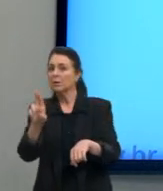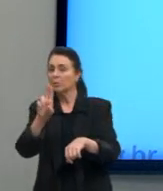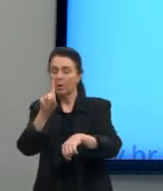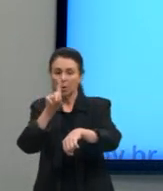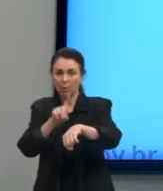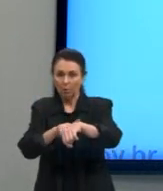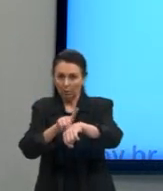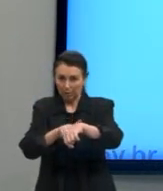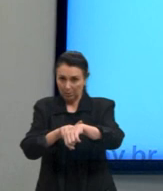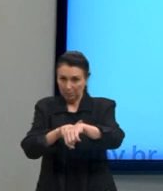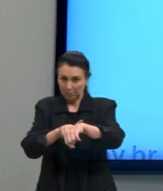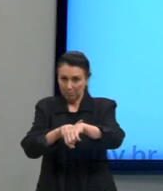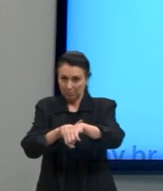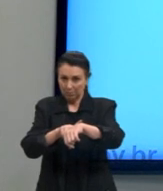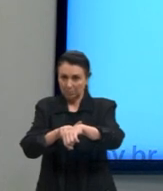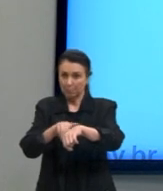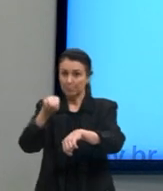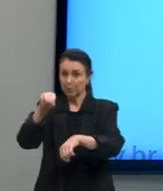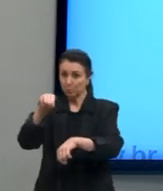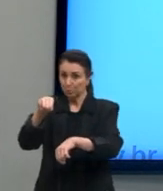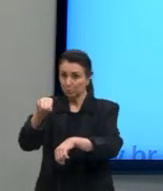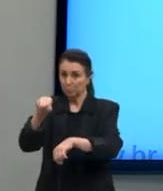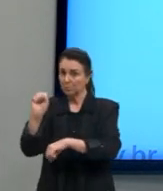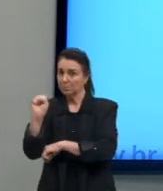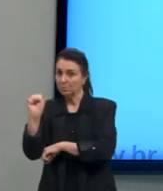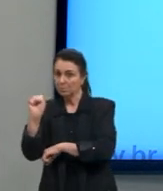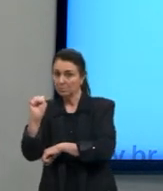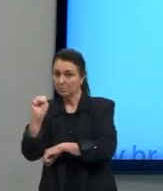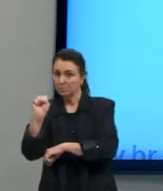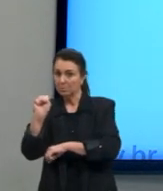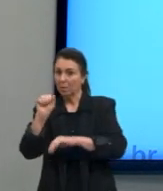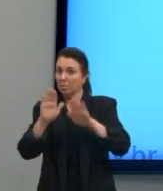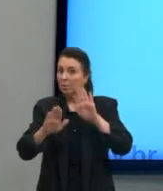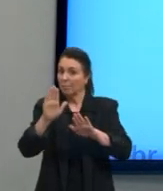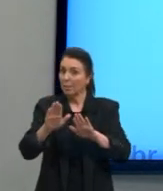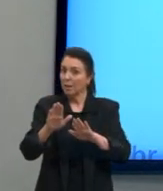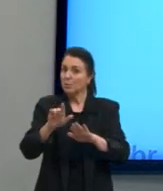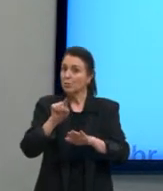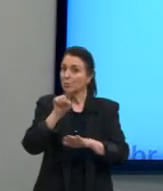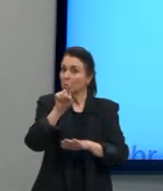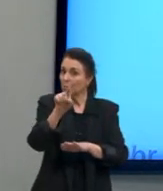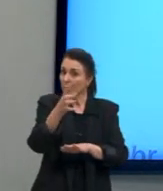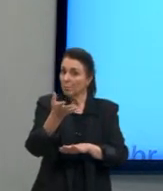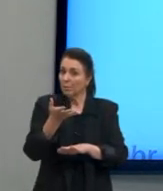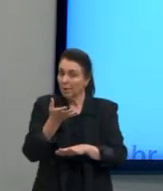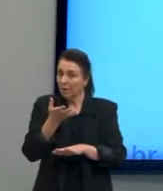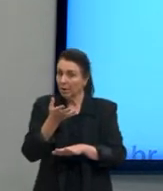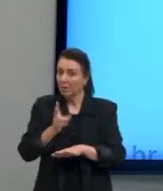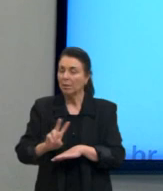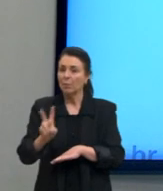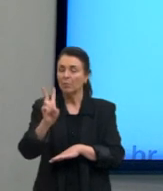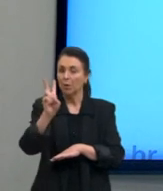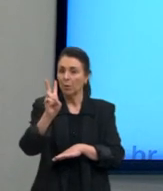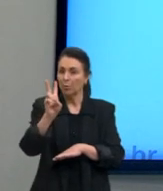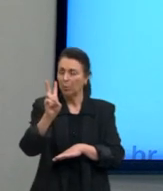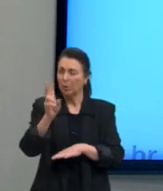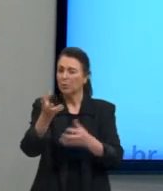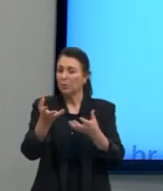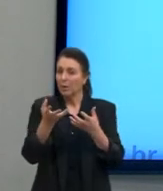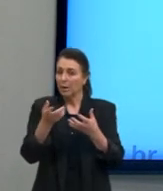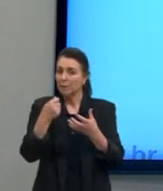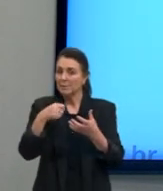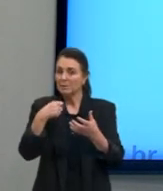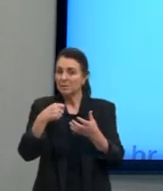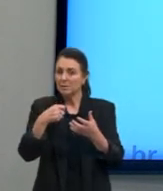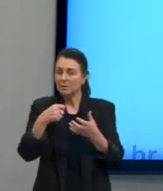ou segundos depende da minha necessidade então eu vou ter claro sempre um valor associado porém eu